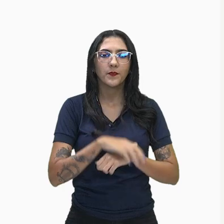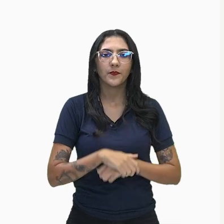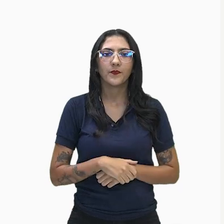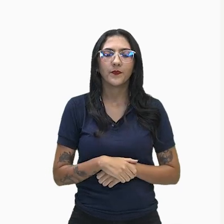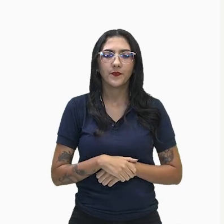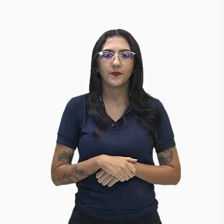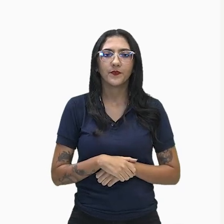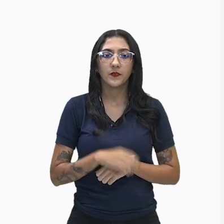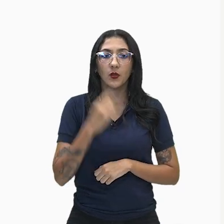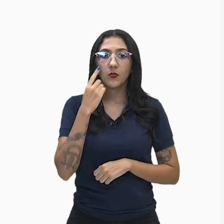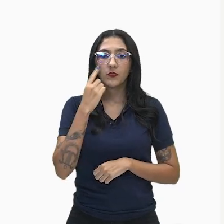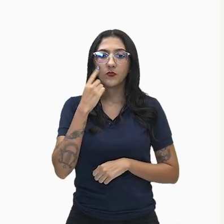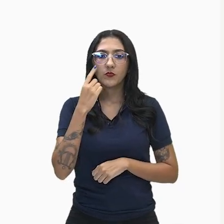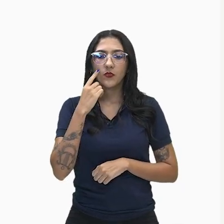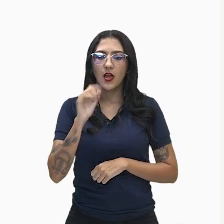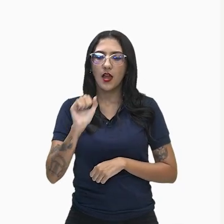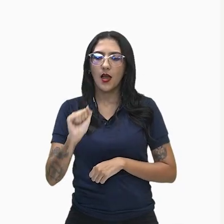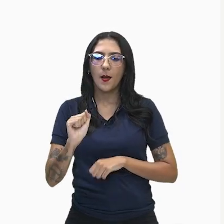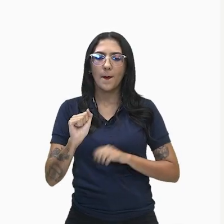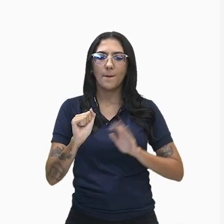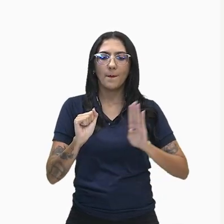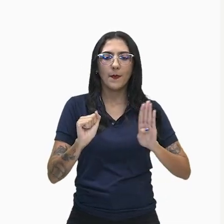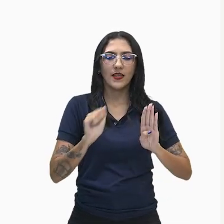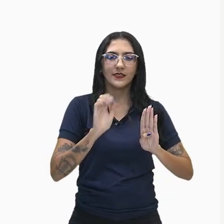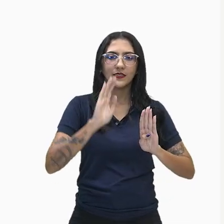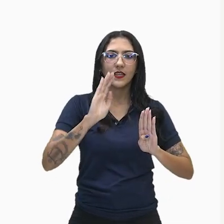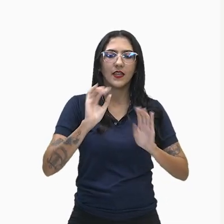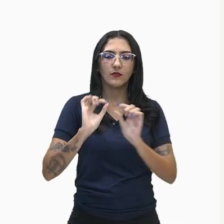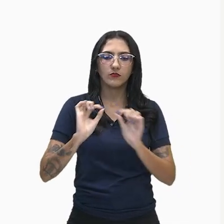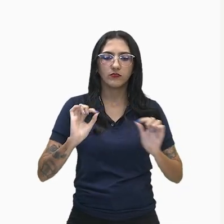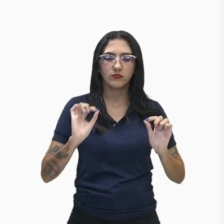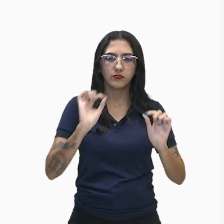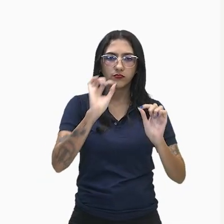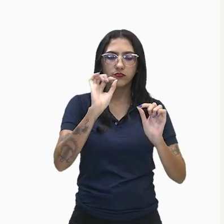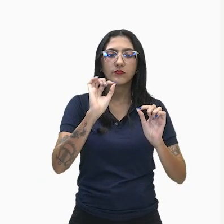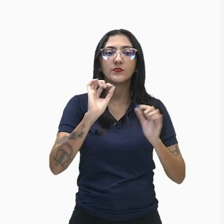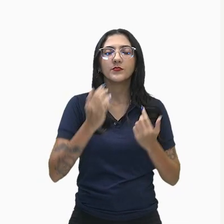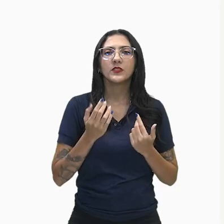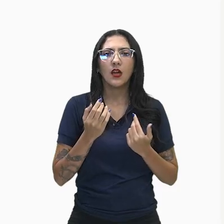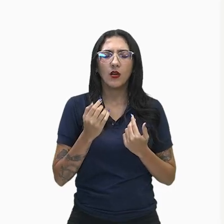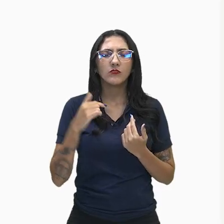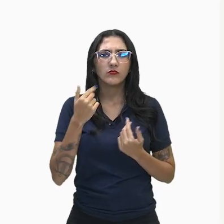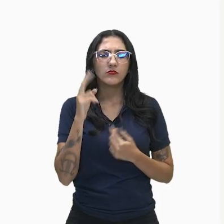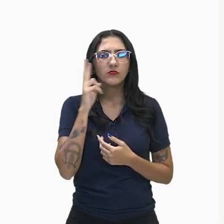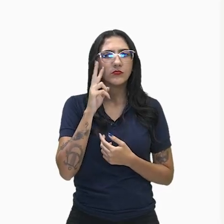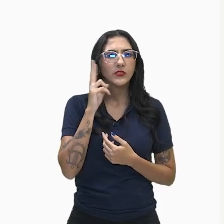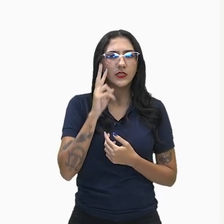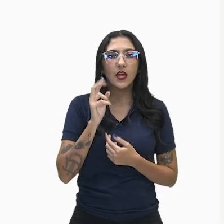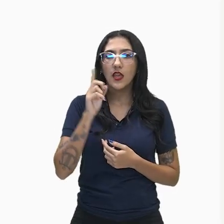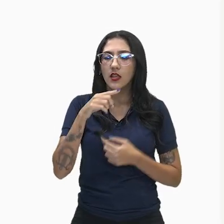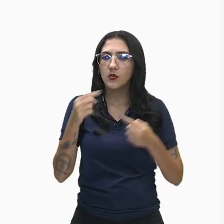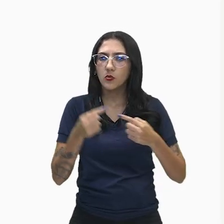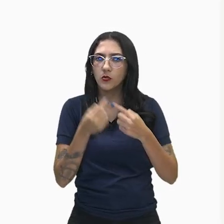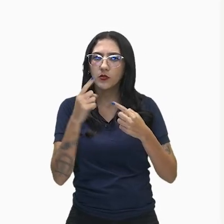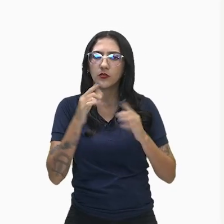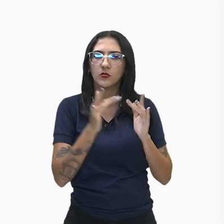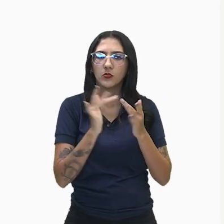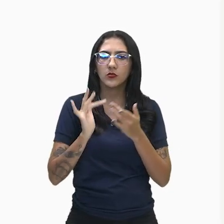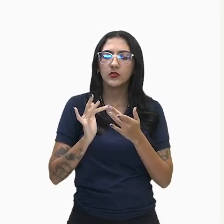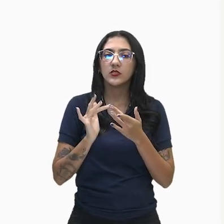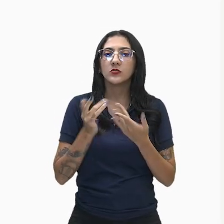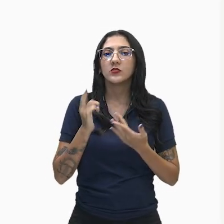ABC, ó, esse triângulo é um triângulo retângulo. Ah, então, por ser um triângulo retângulo, então há de